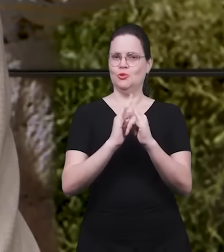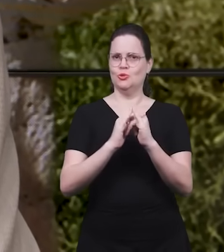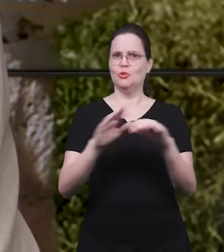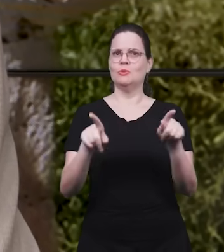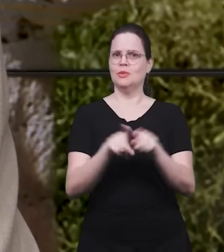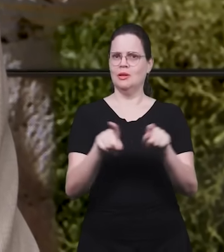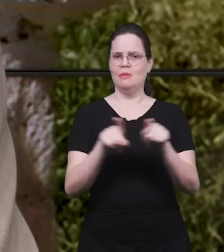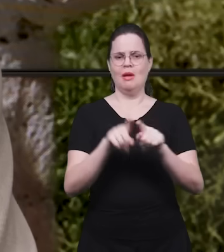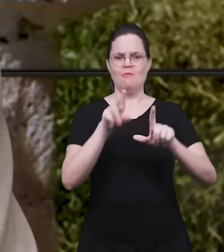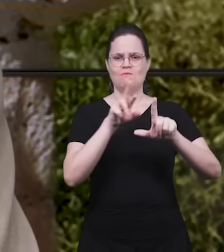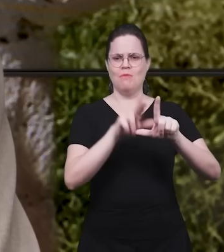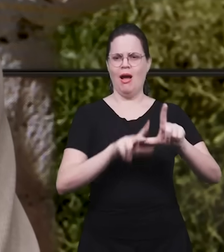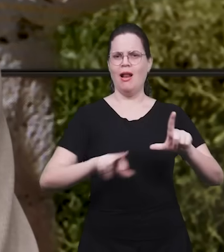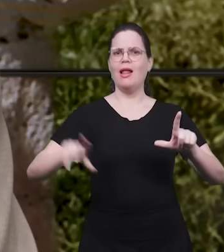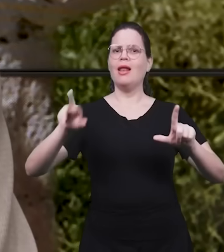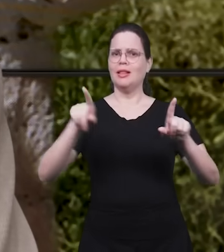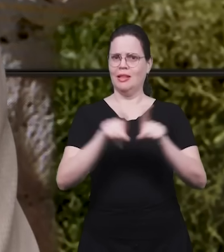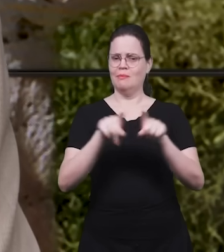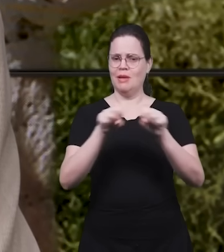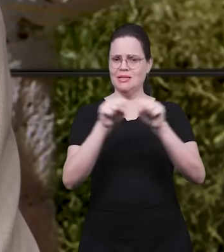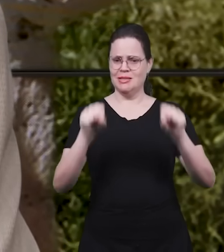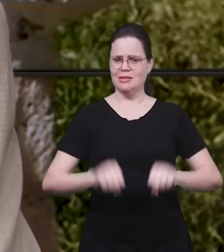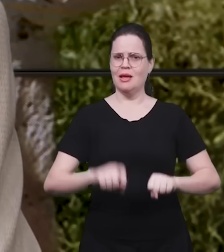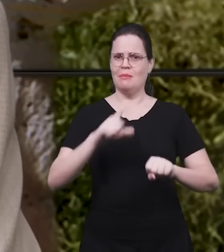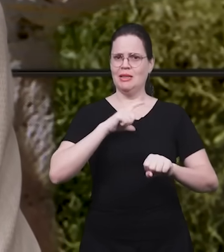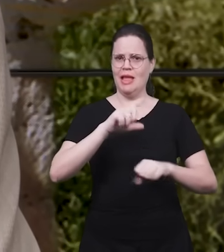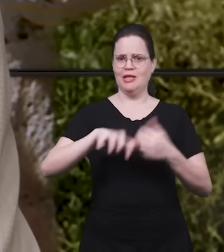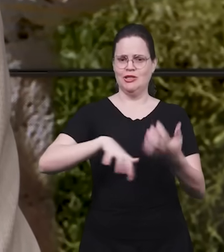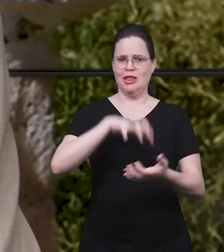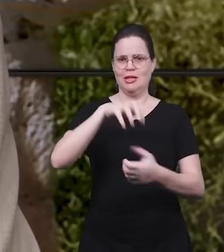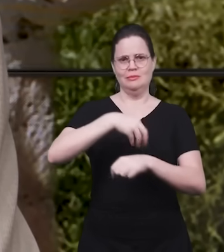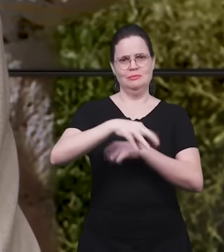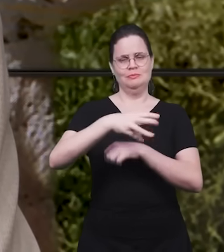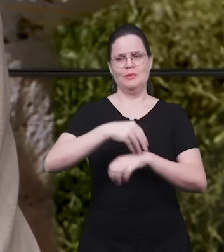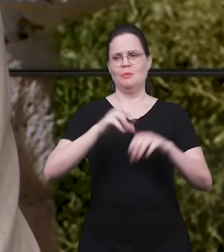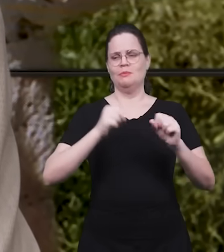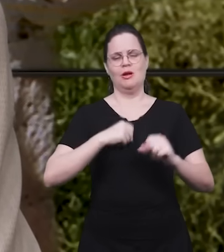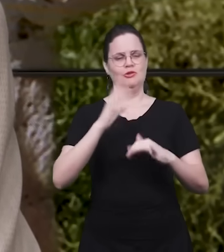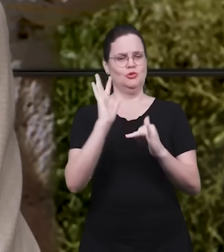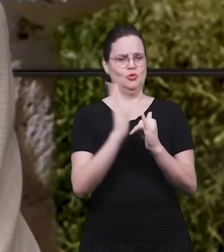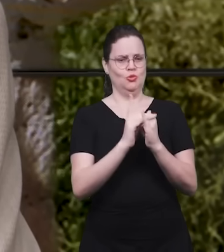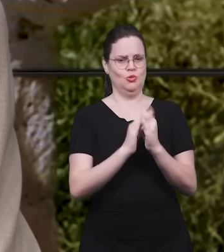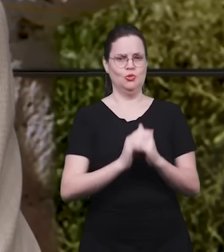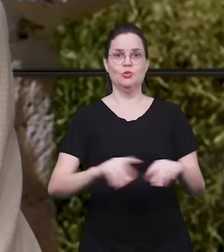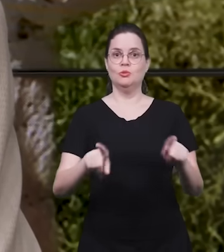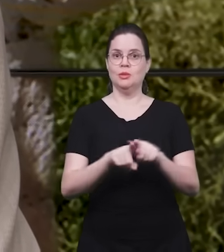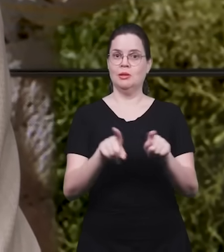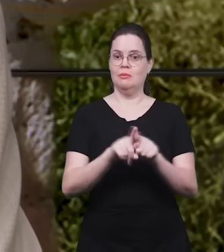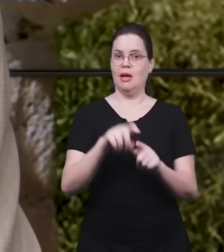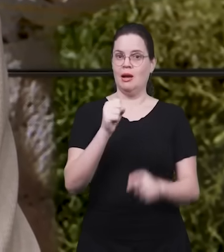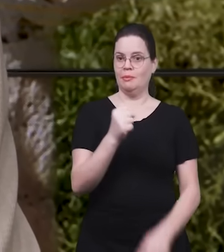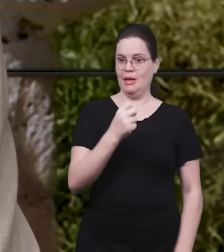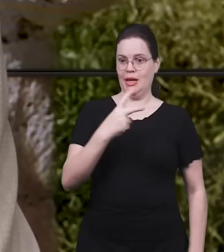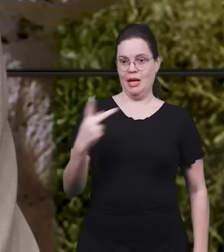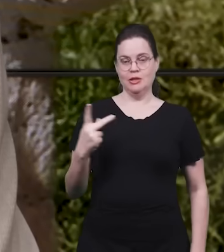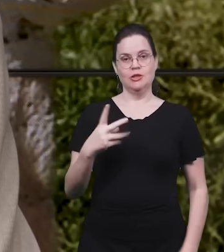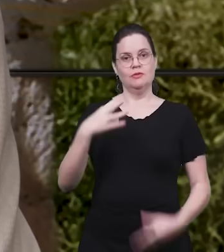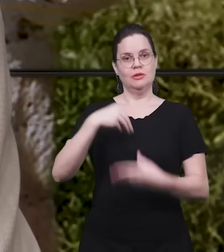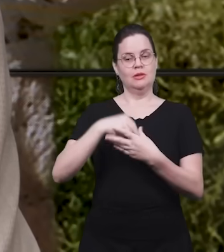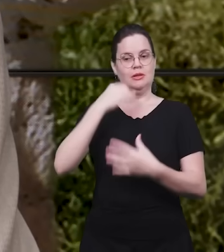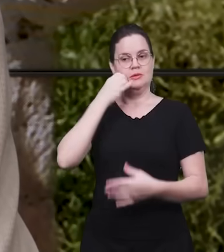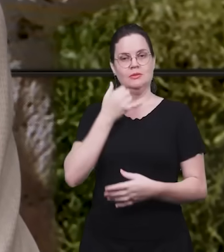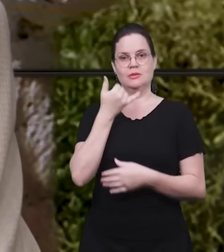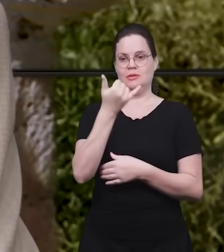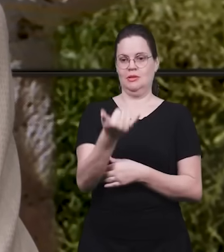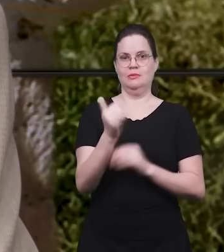nosso sistema multiplataformas, é isso mesmo. Você nos encontra no YouTube, você nos encontra nos aplicativos para